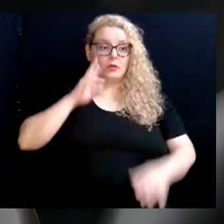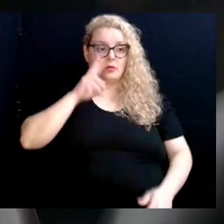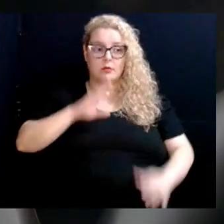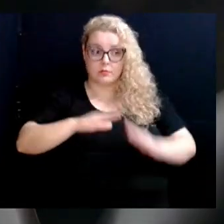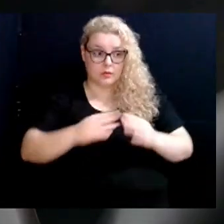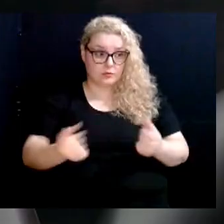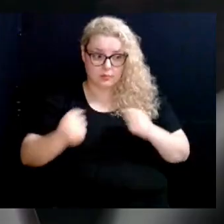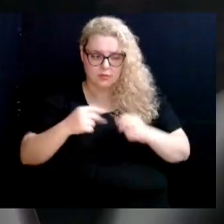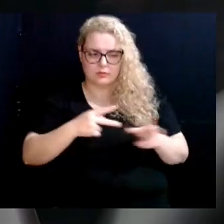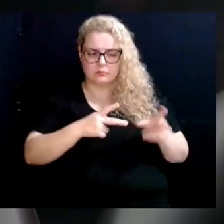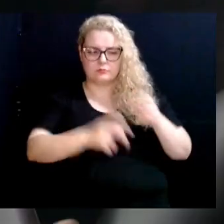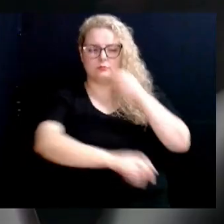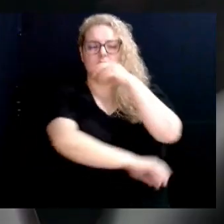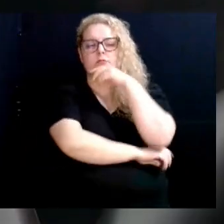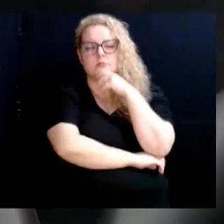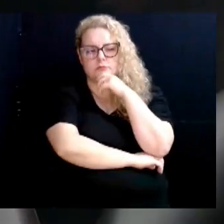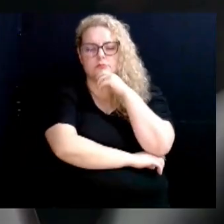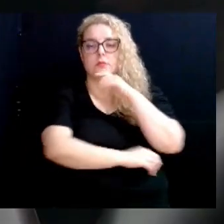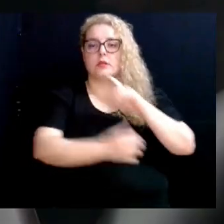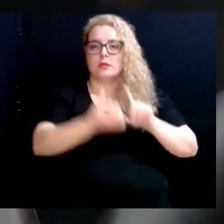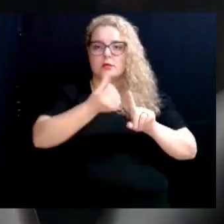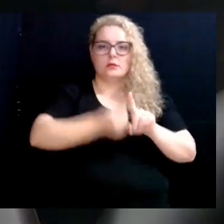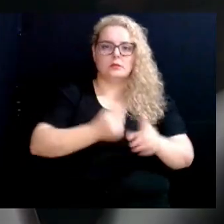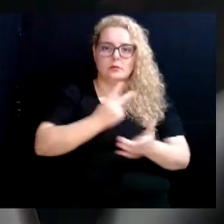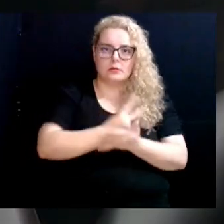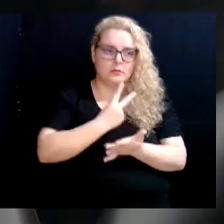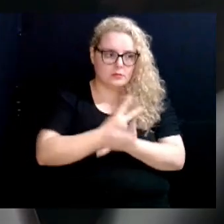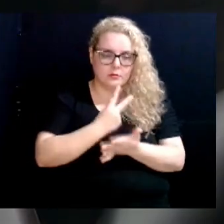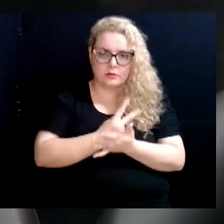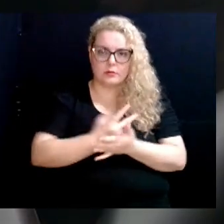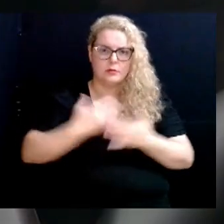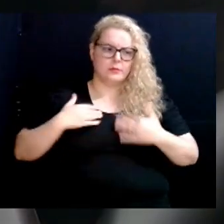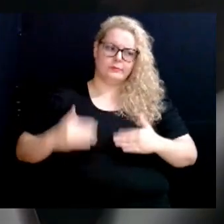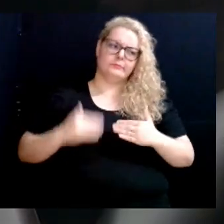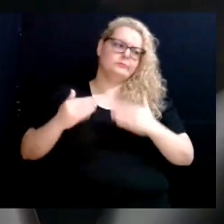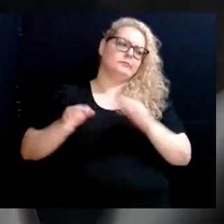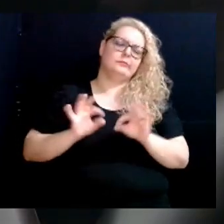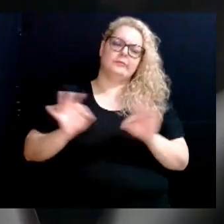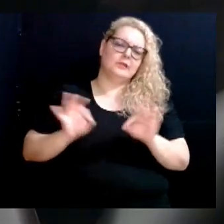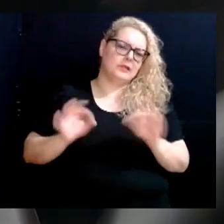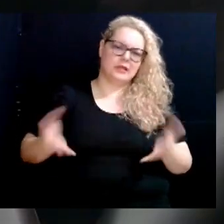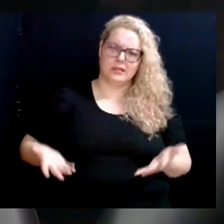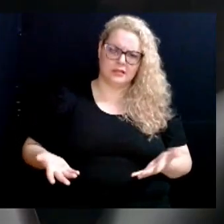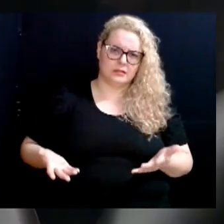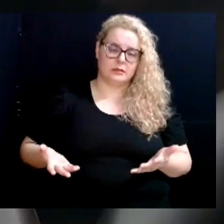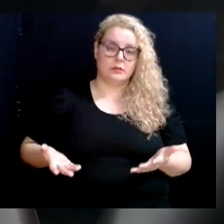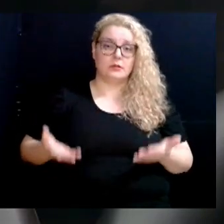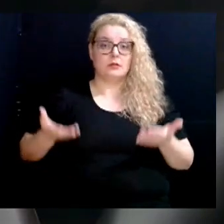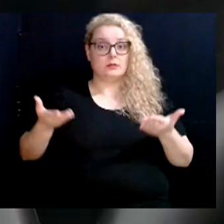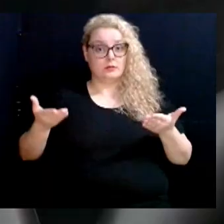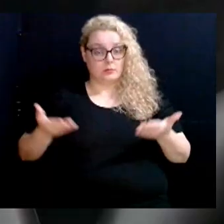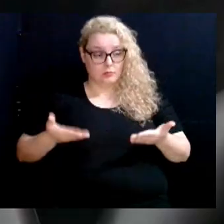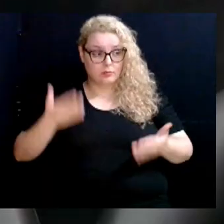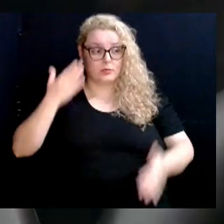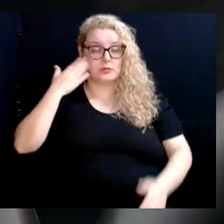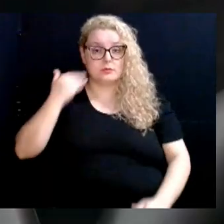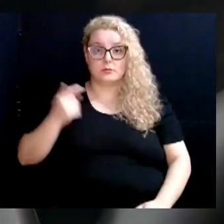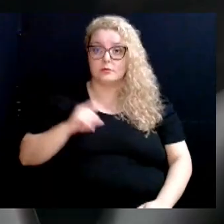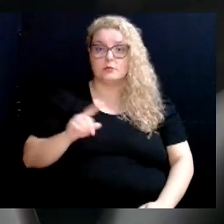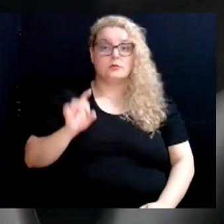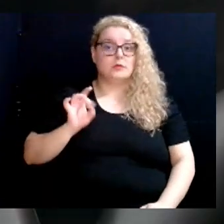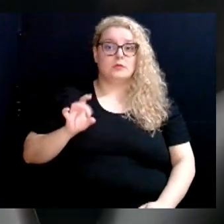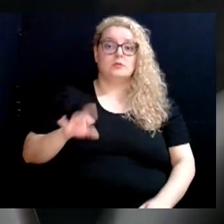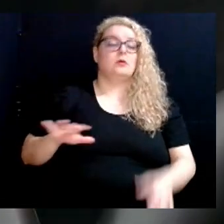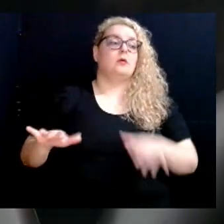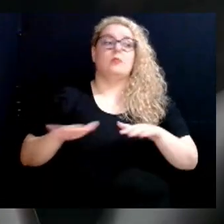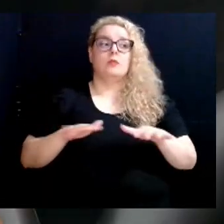reparo, 6 meses com a mesma carga. O corpo não vai evoluir para nenhum sentido. Então, hoje a gente sabe que não basta somente se